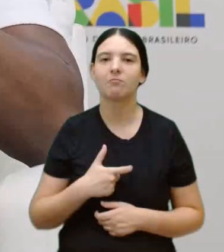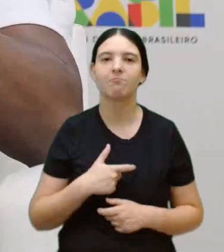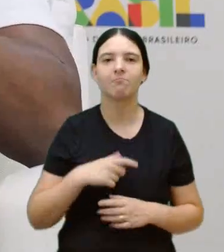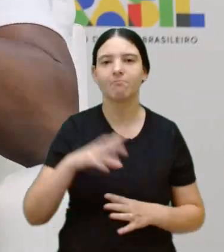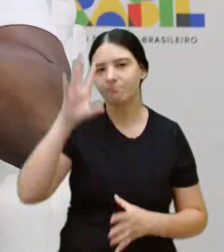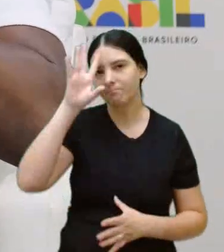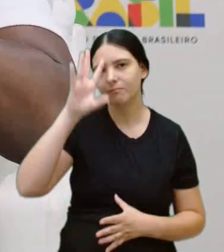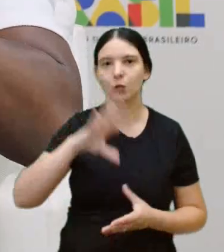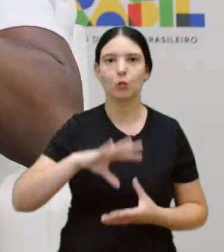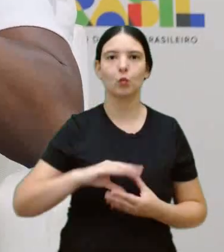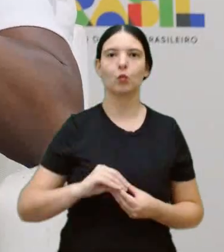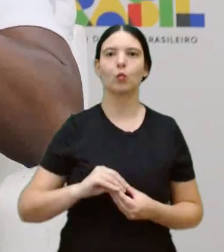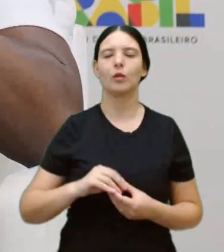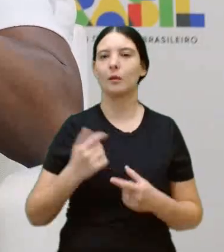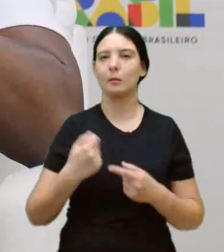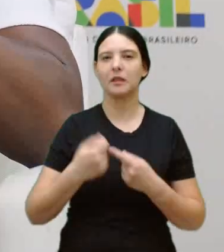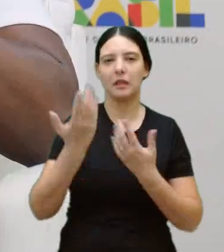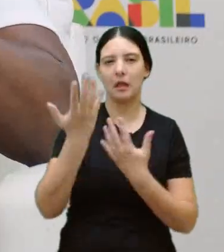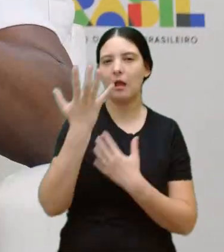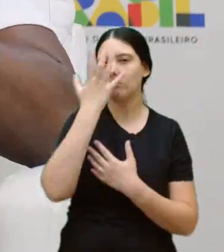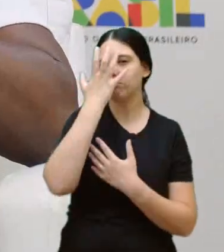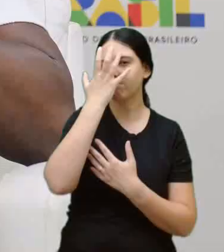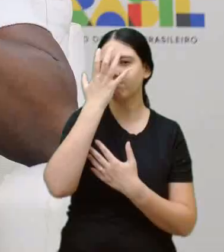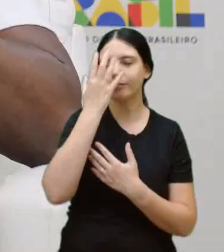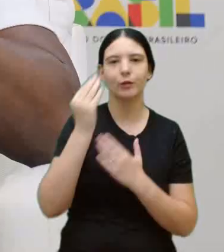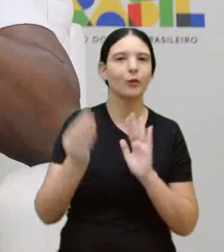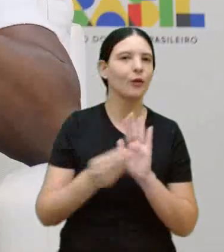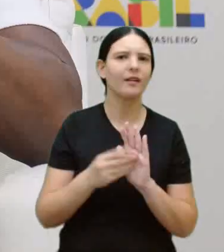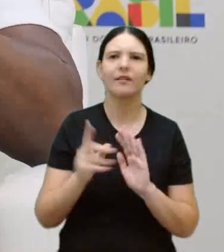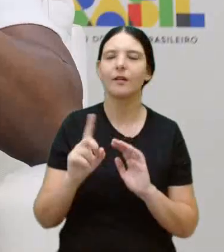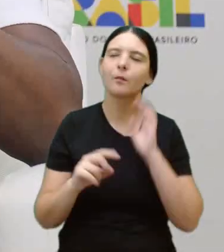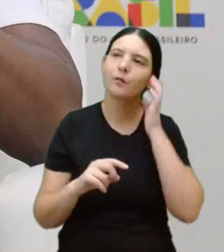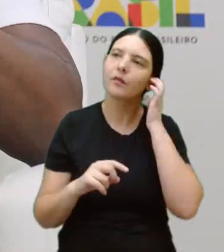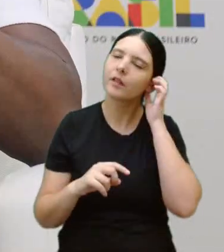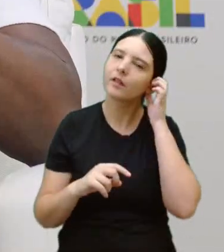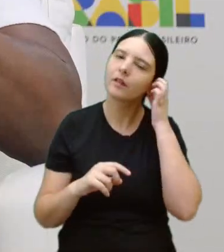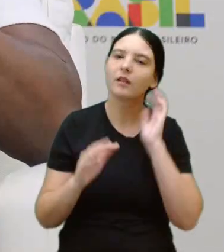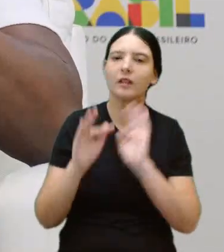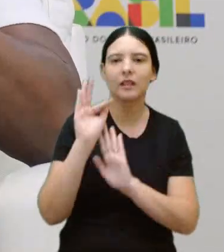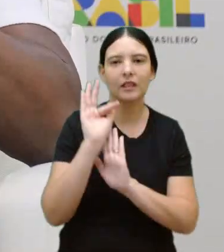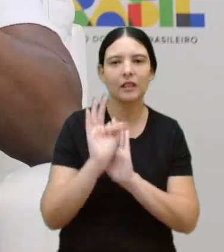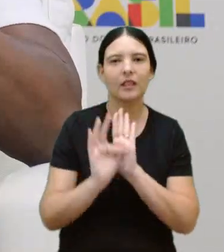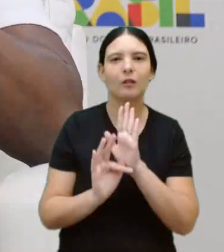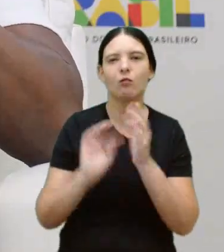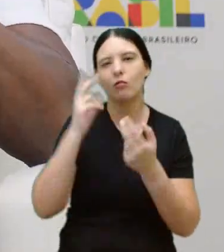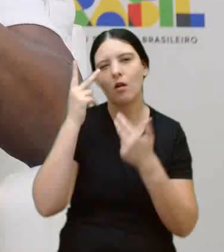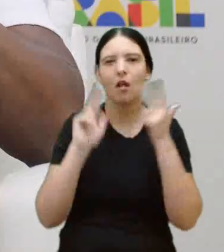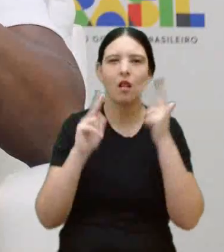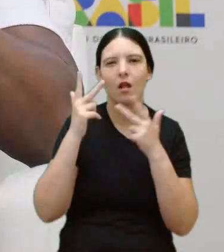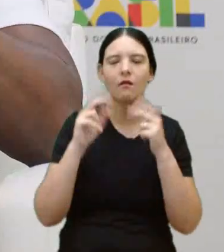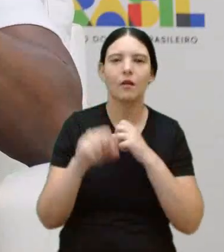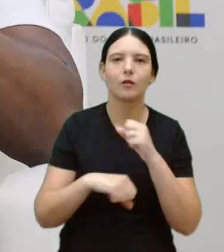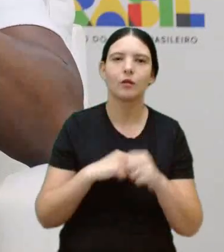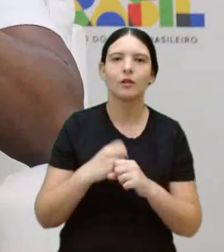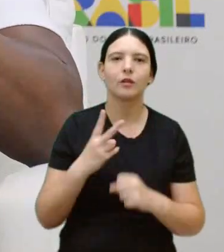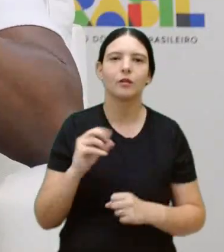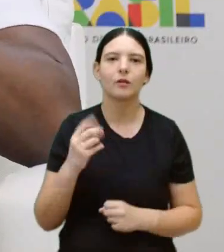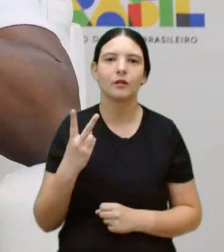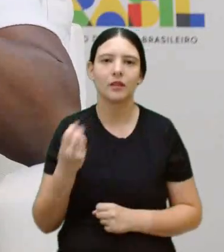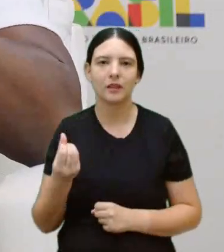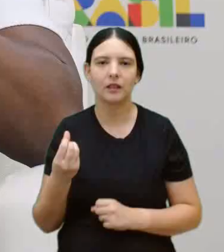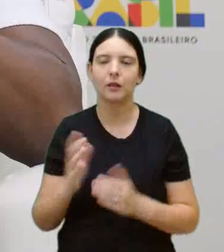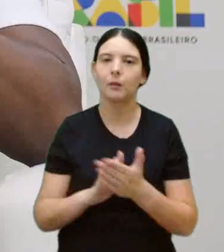ficar mascarado com o outro. Eu fiz um texto recentemente, um texto para o Carnaval de 2026, que eu publiquei na revista